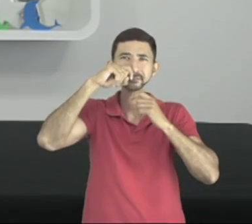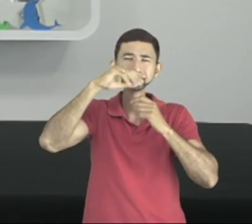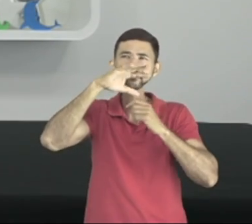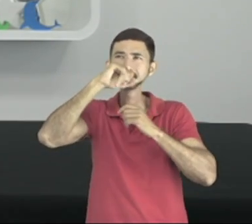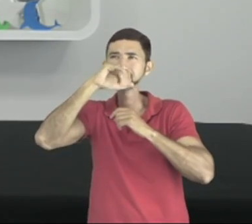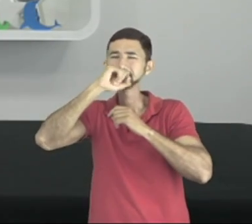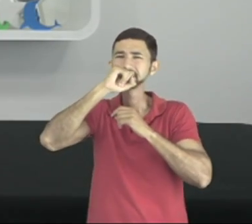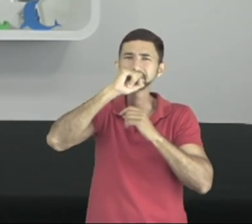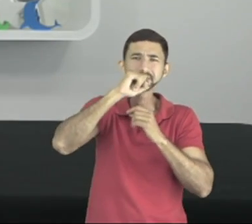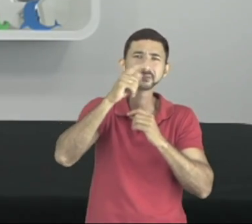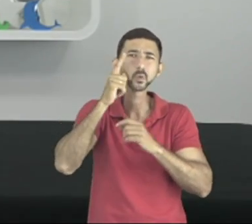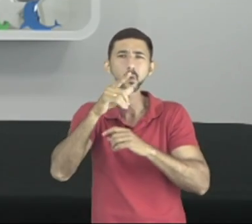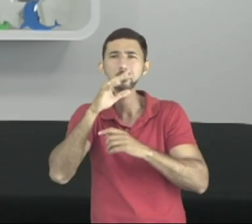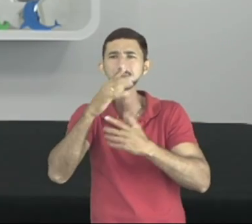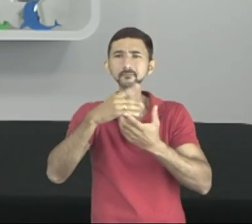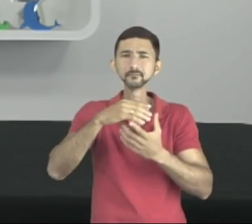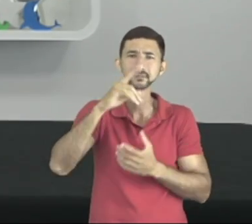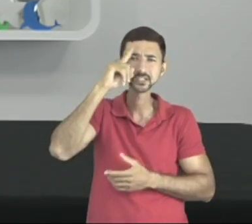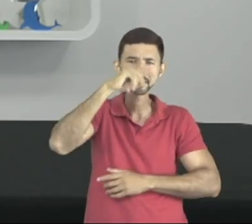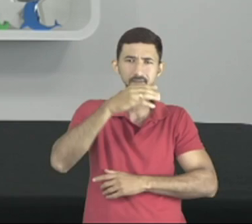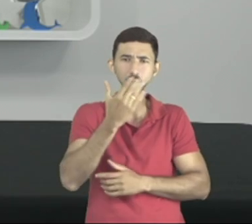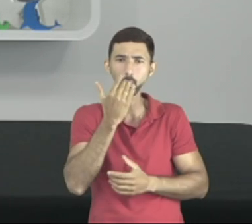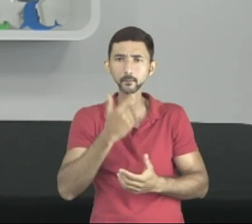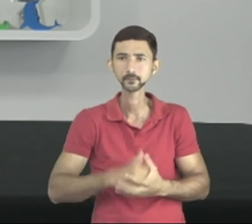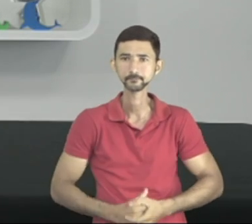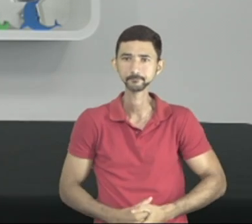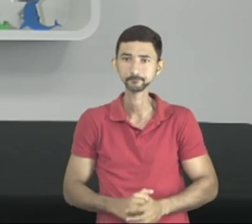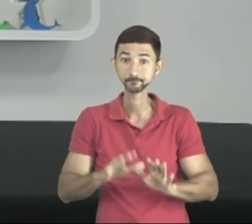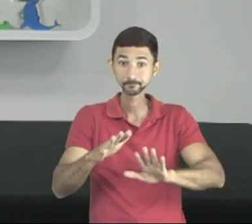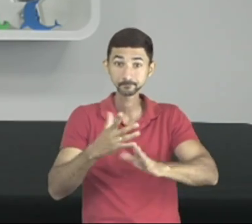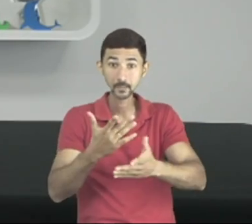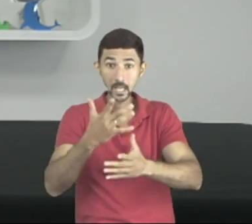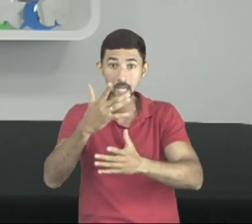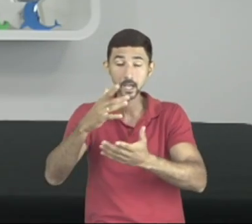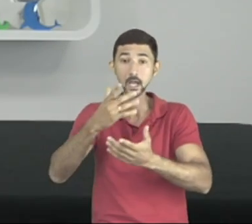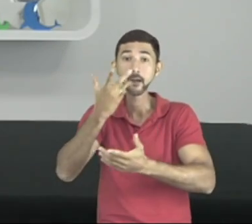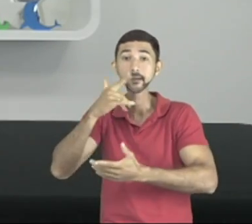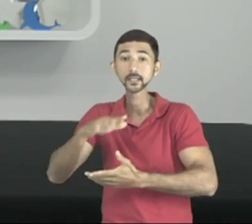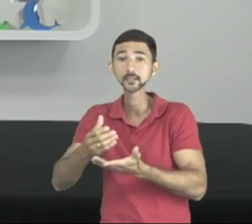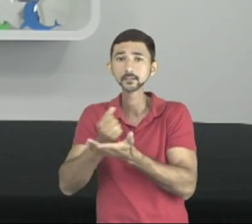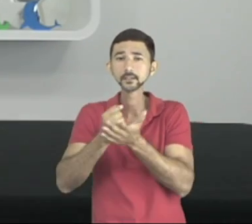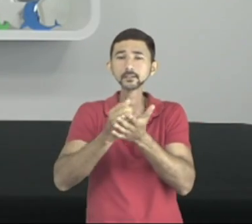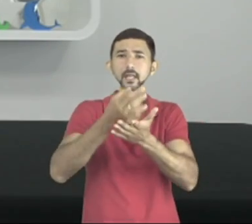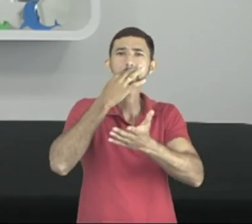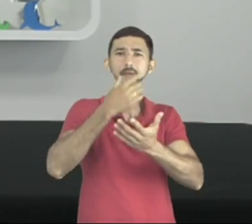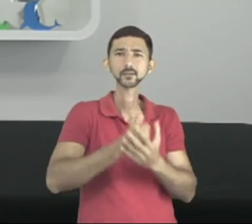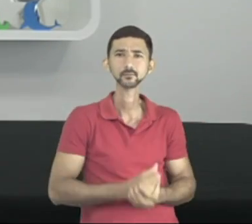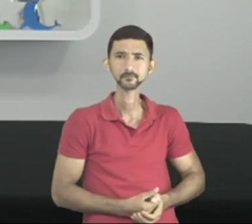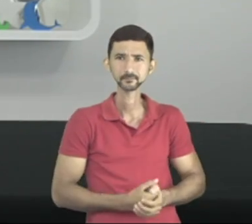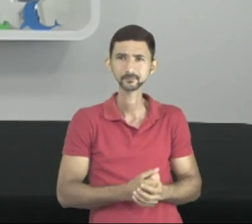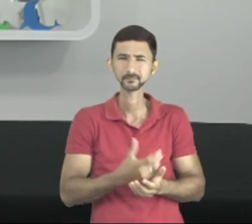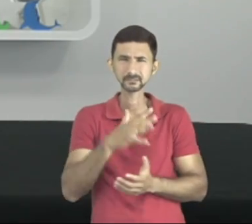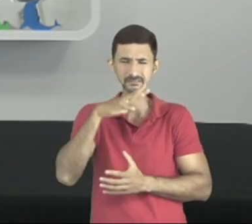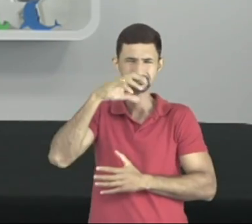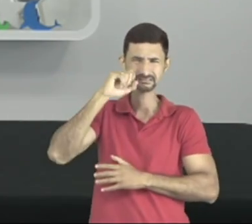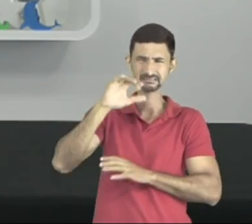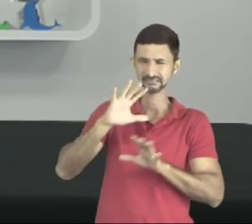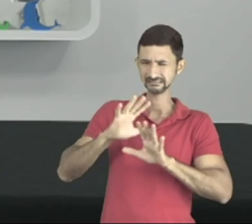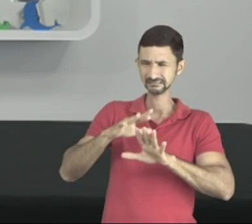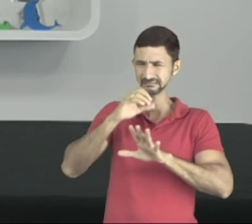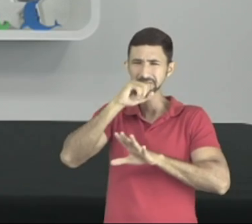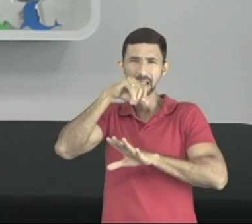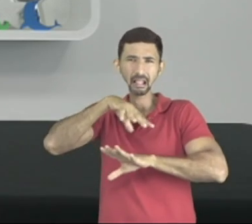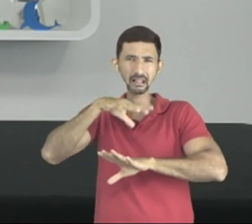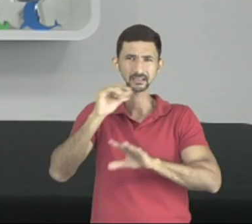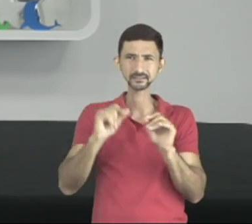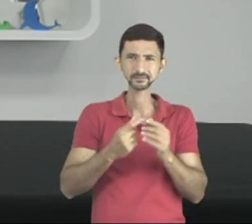perco o paladar. Quer ver um exemplo? Vê quando as crianças vão tomar remédio. Criança vai tomar remédio, ela faz logo uma cara que não quer tomar